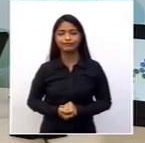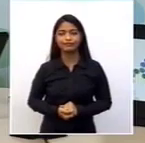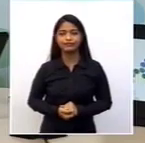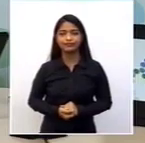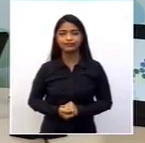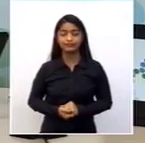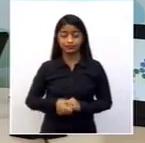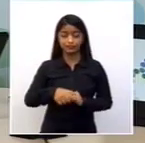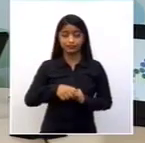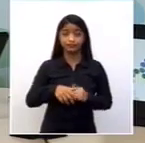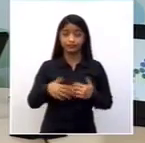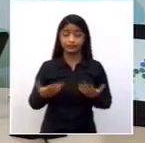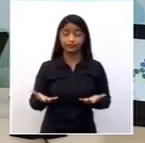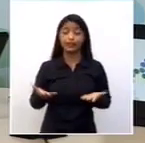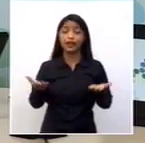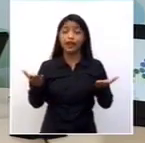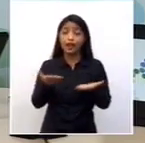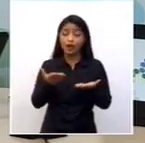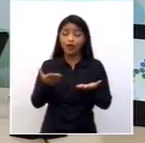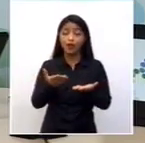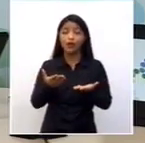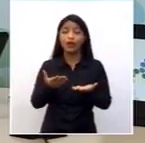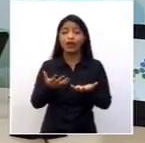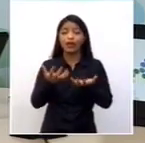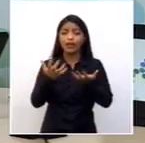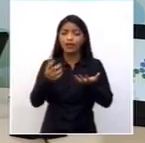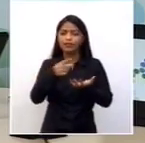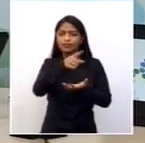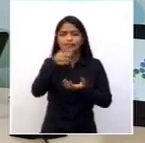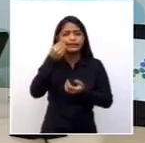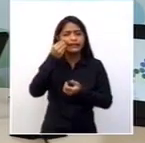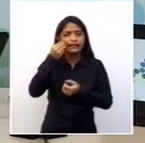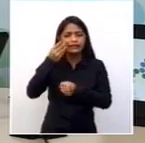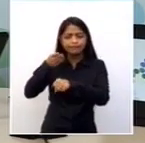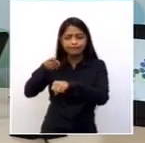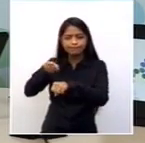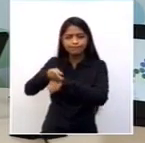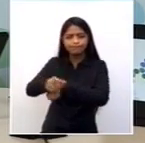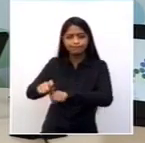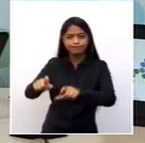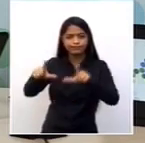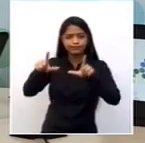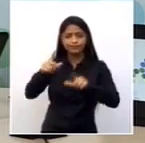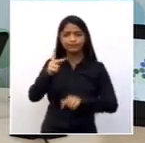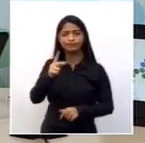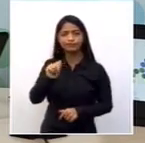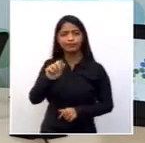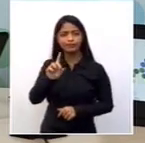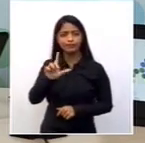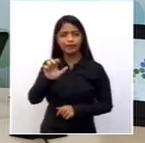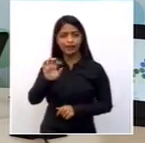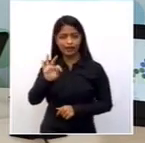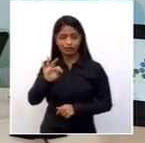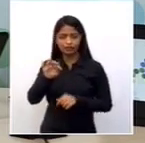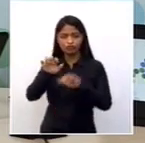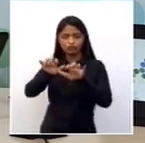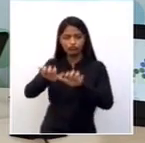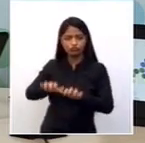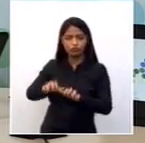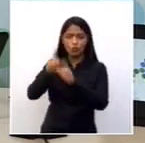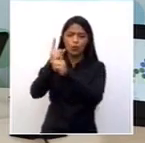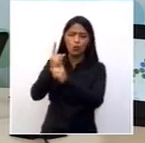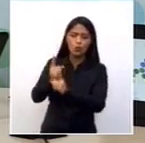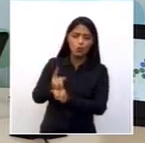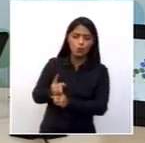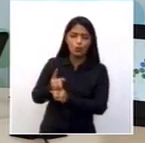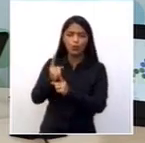caso vocês consigam, tentar acessar o Padlet, verificar, ver o que vocês acham.